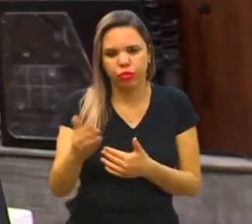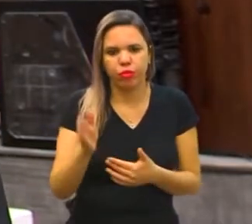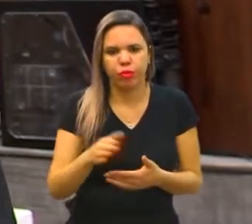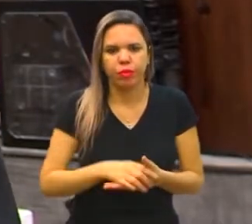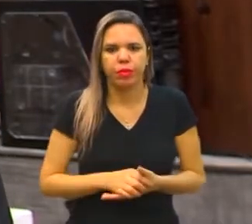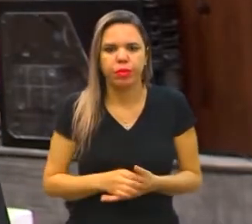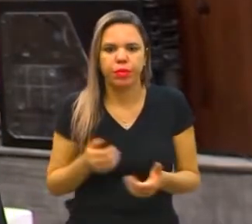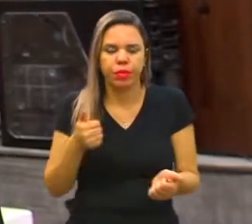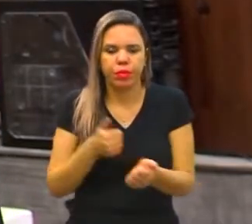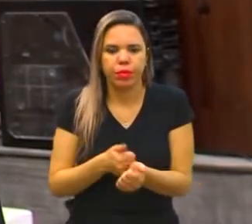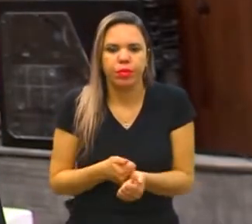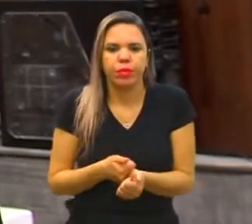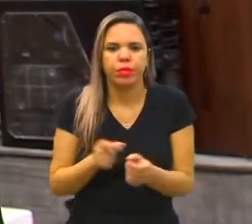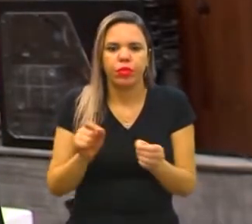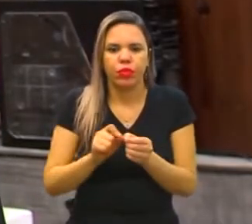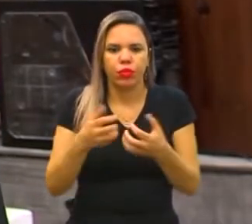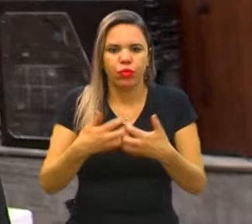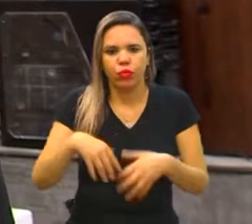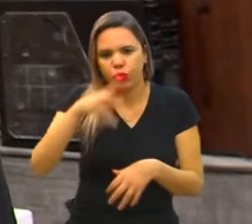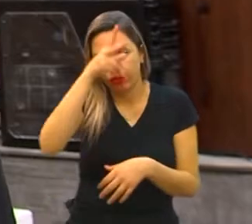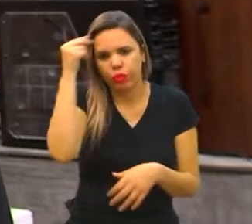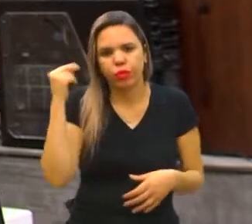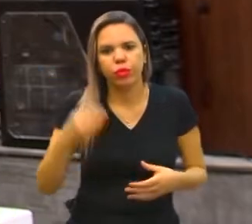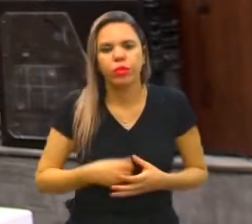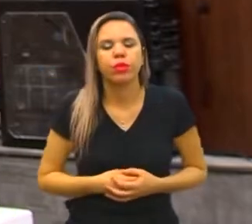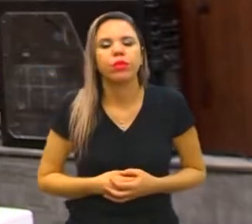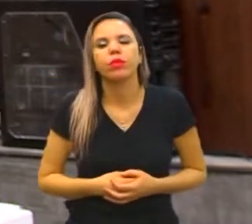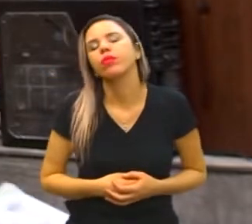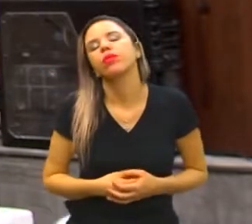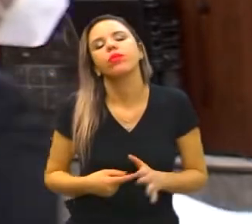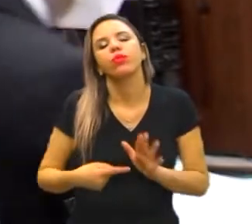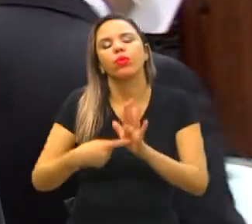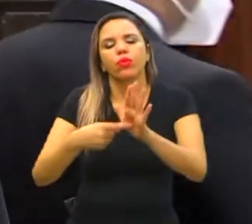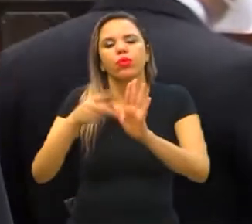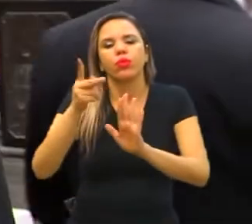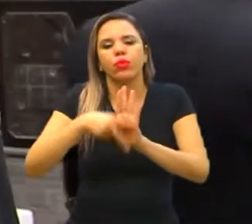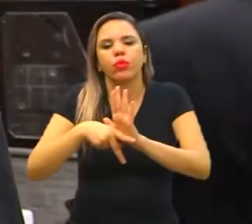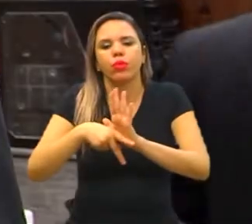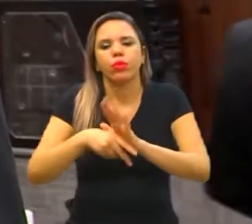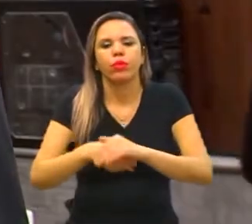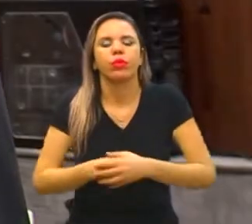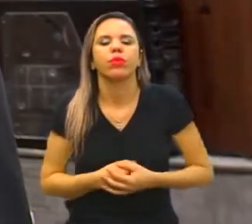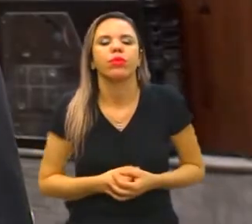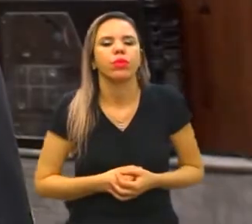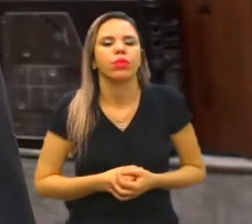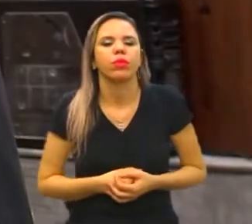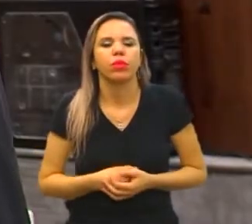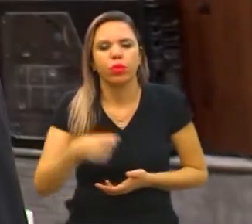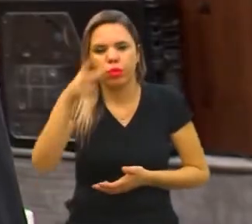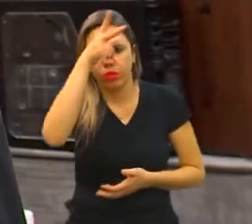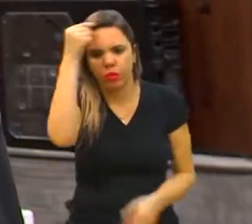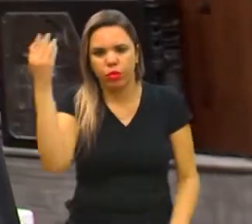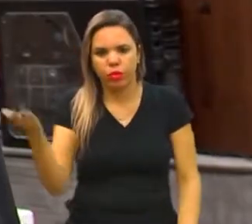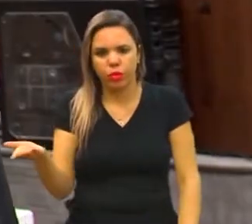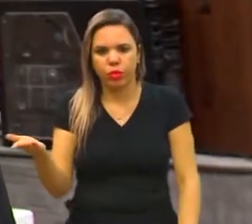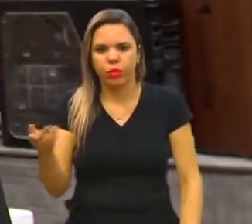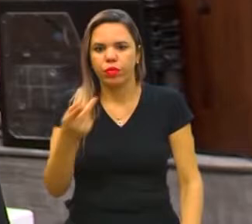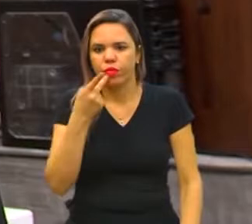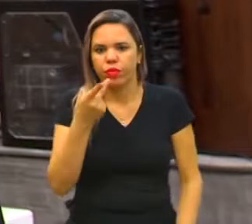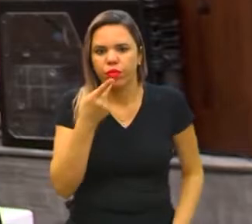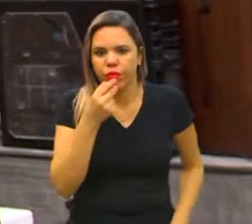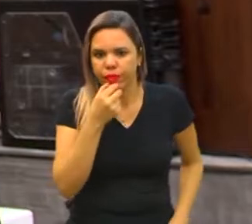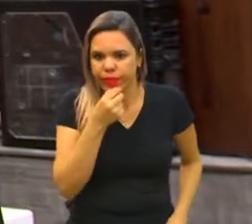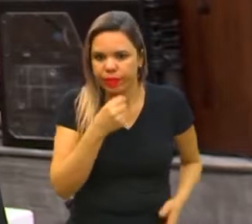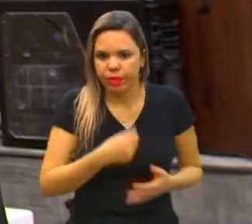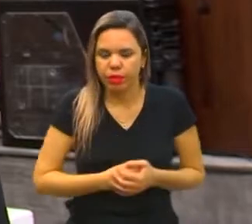é uma reunião que está marcada já, em breve será feita na prefeitura, onde apresentaremos um projeto para o